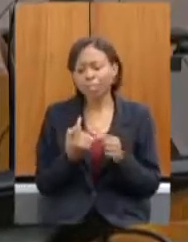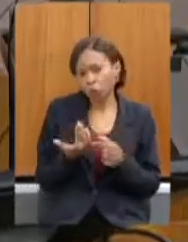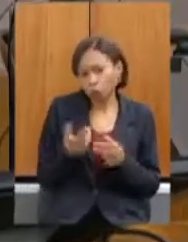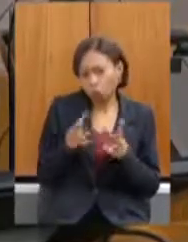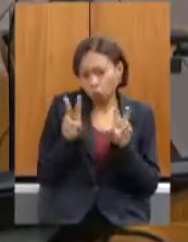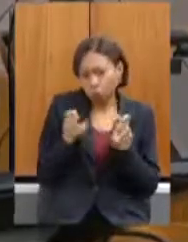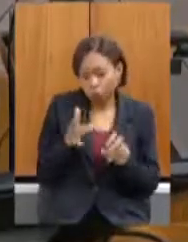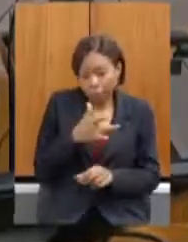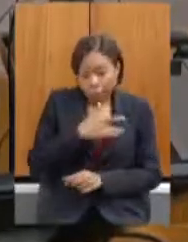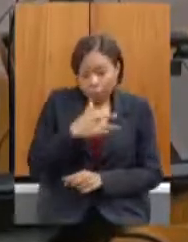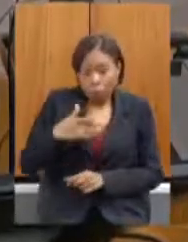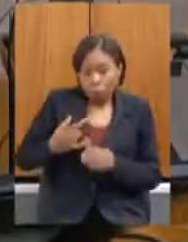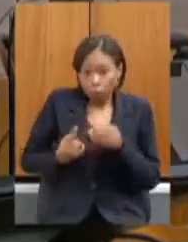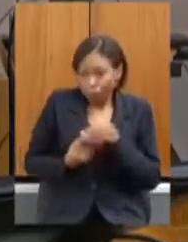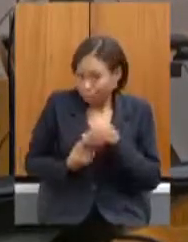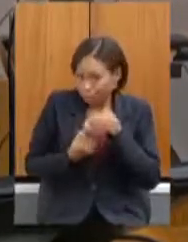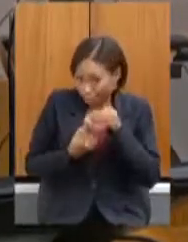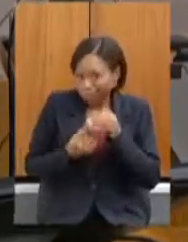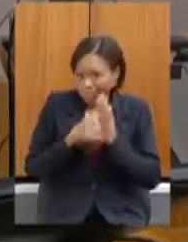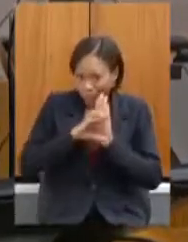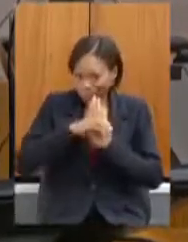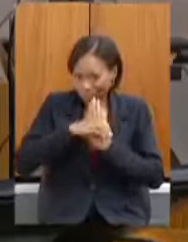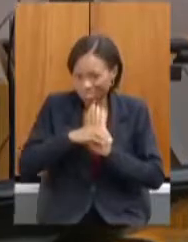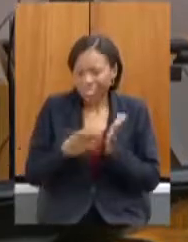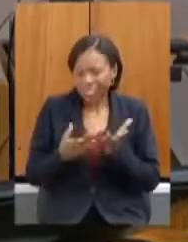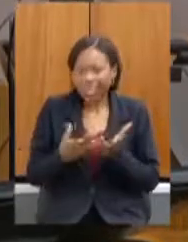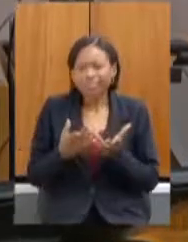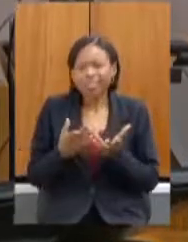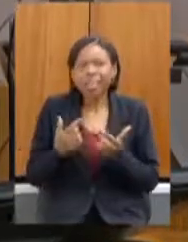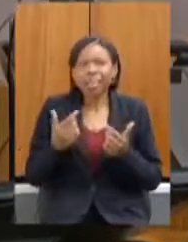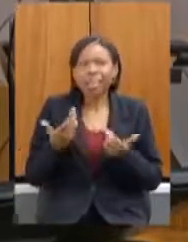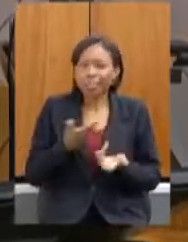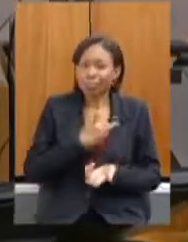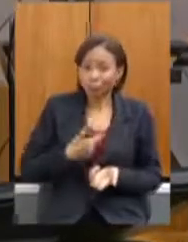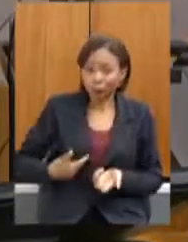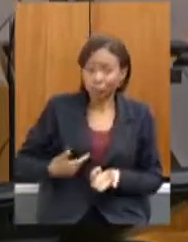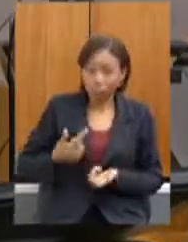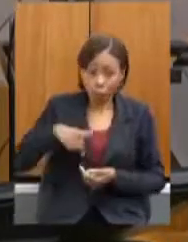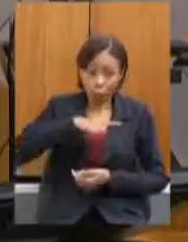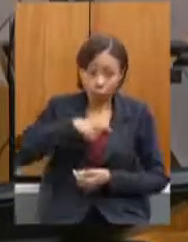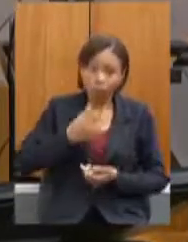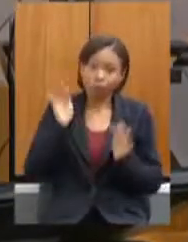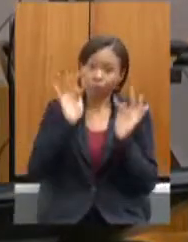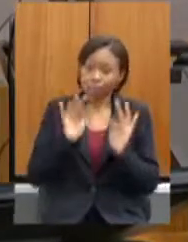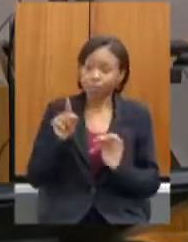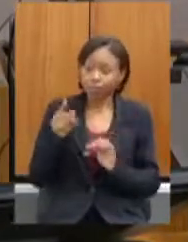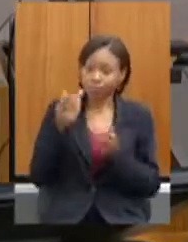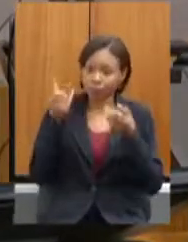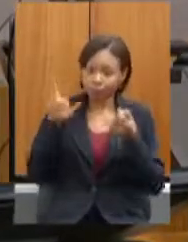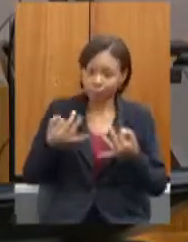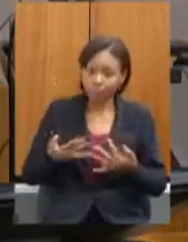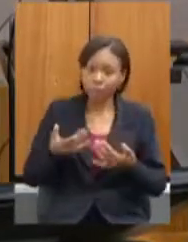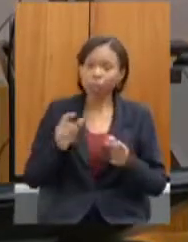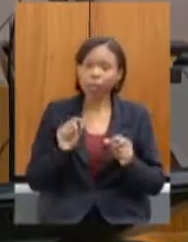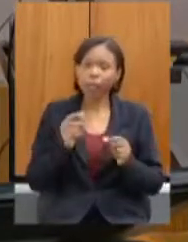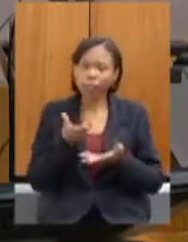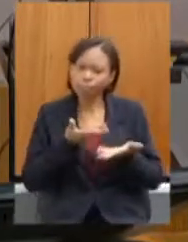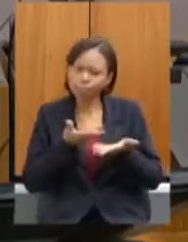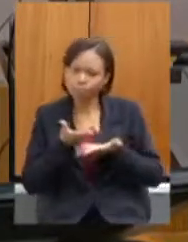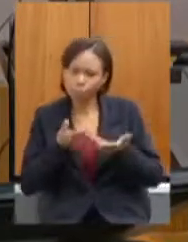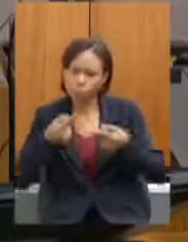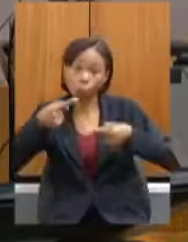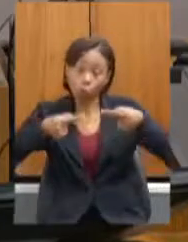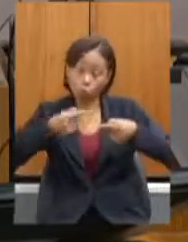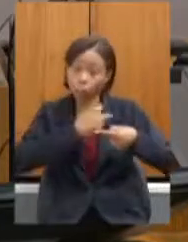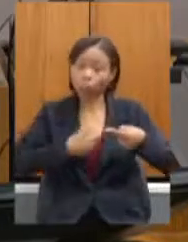estado agora eu fico muito feliz com essa sua declaração de operacionalizar nos como política pública nós temos em alguns